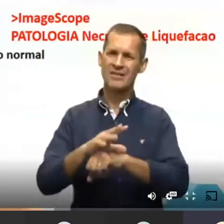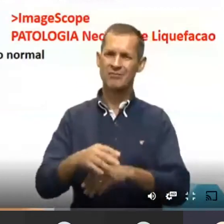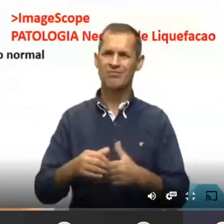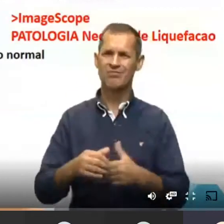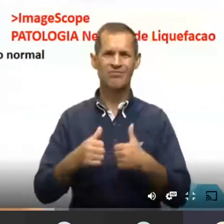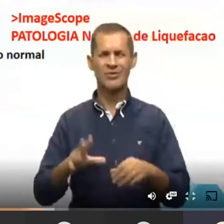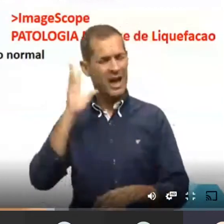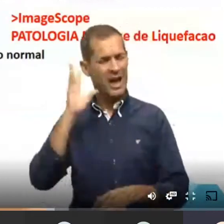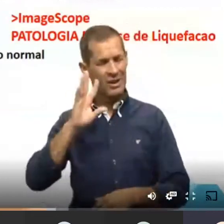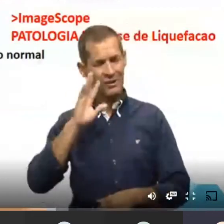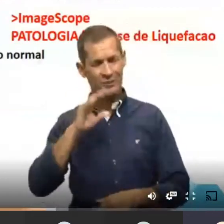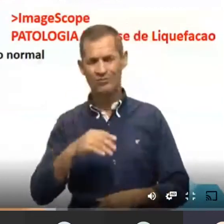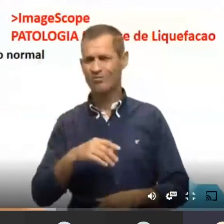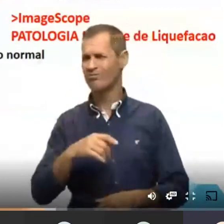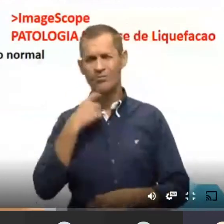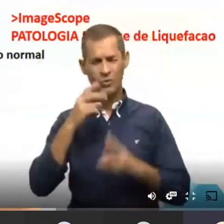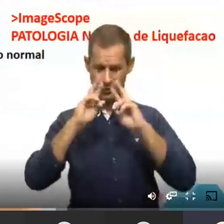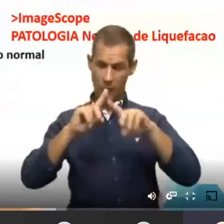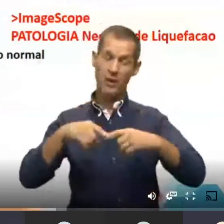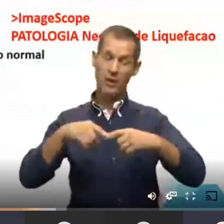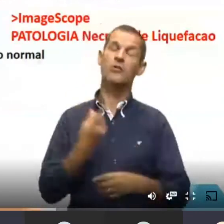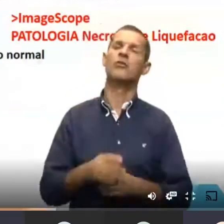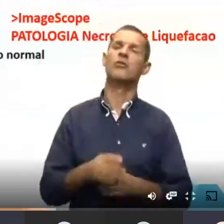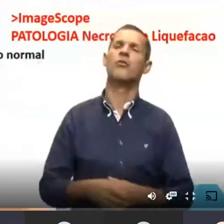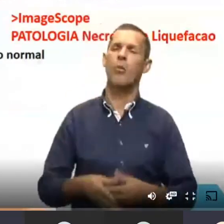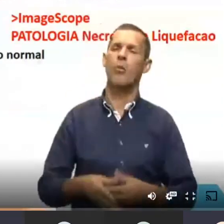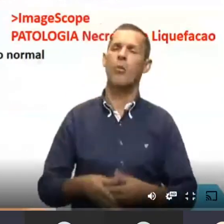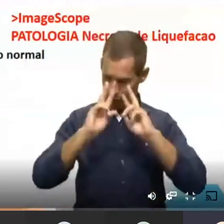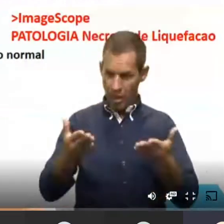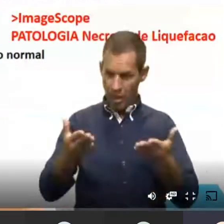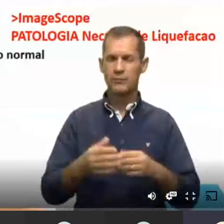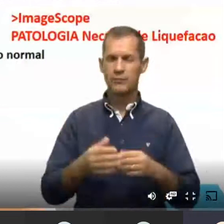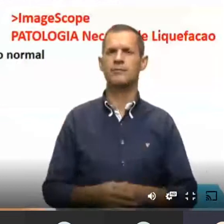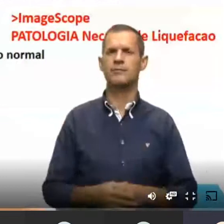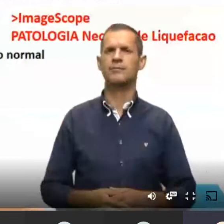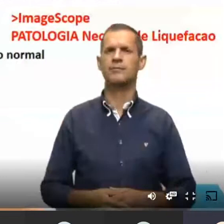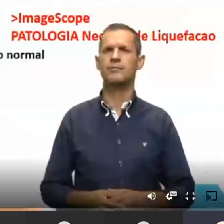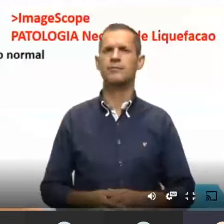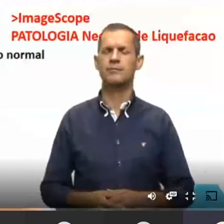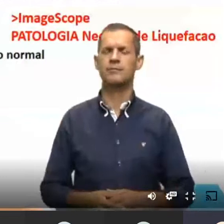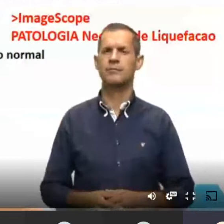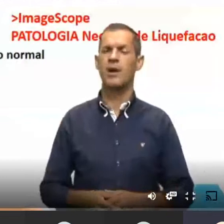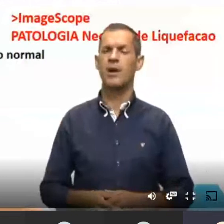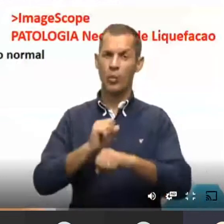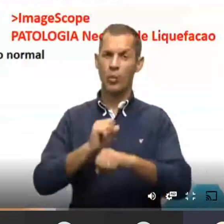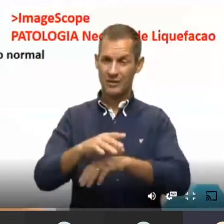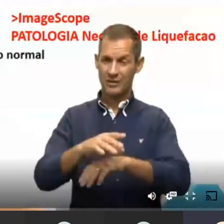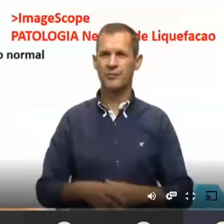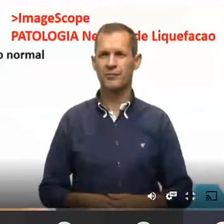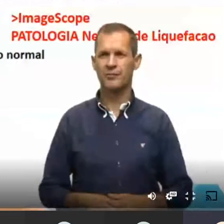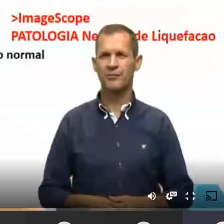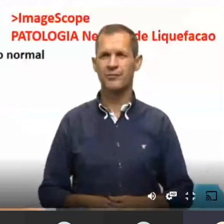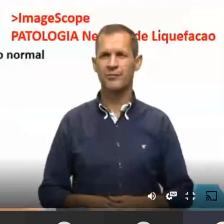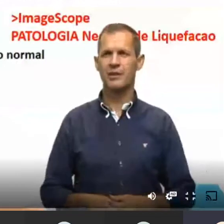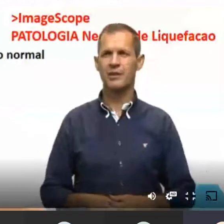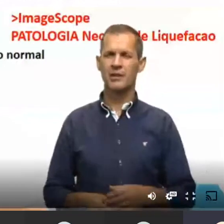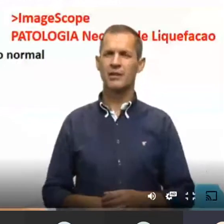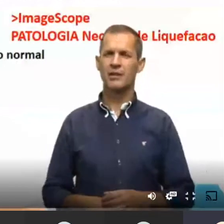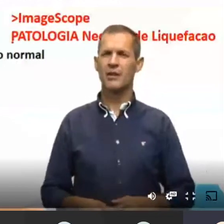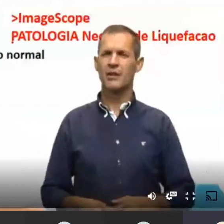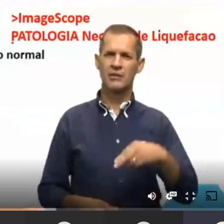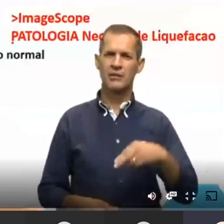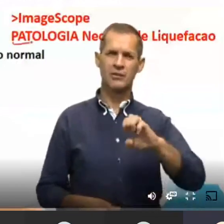ela não tá tão legal, não tá tão boa, então a gente vai observar a lâmina de